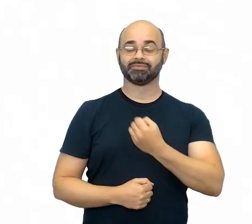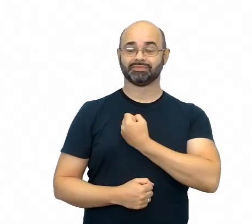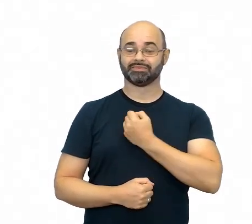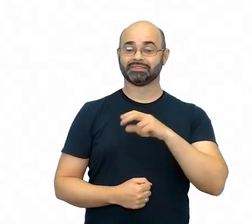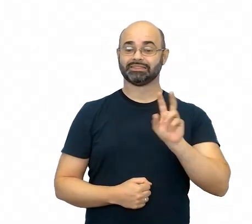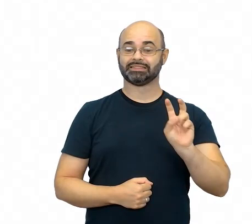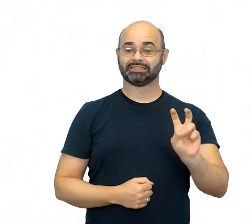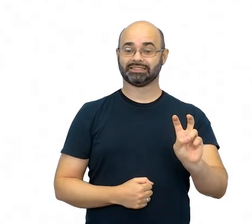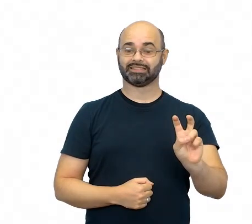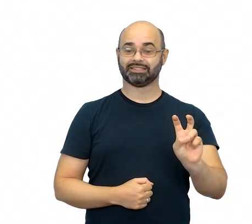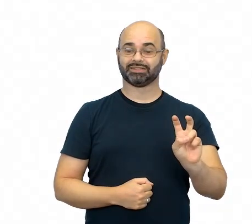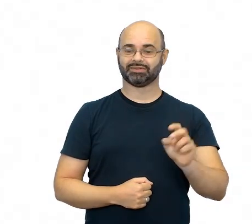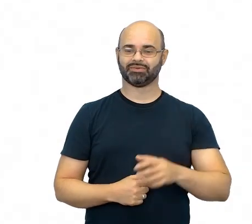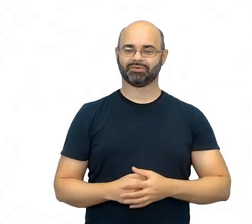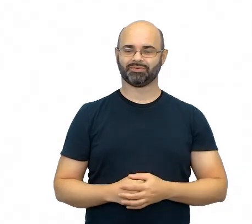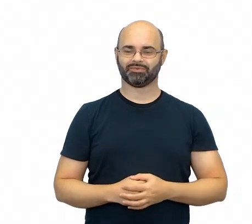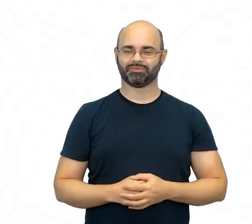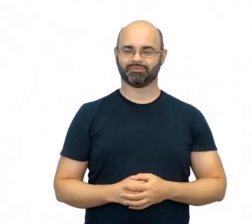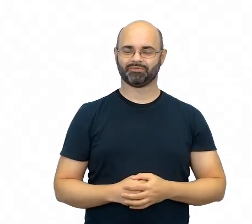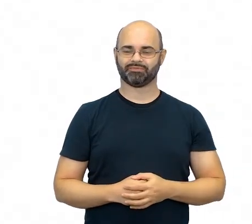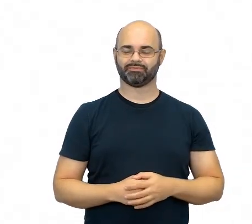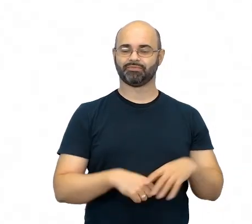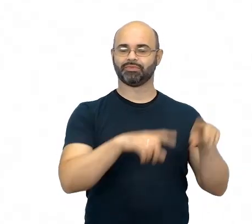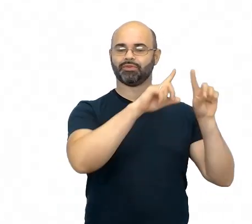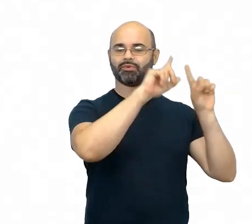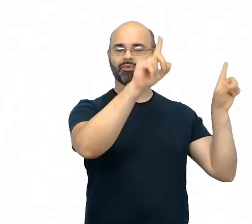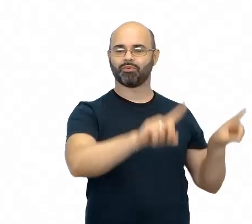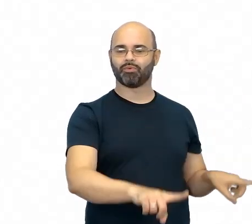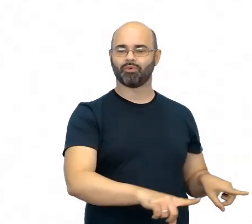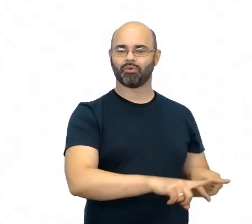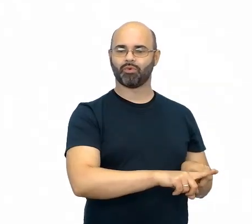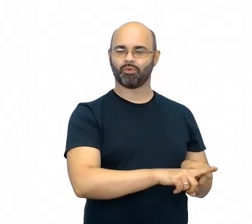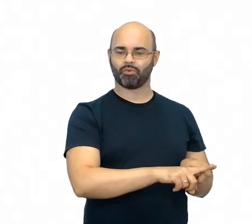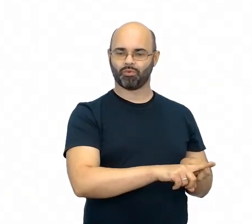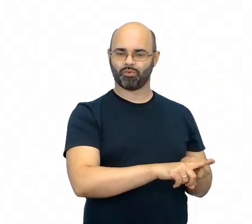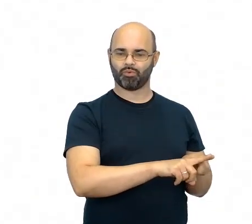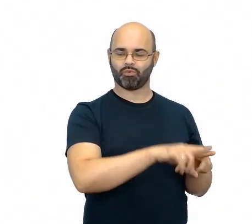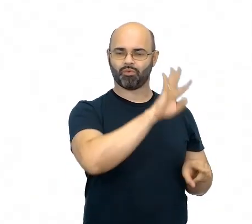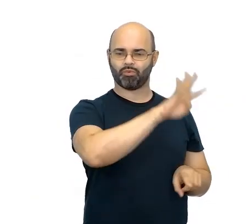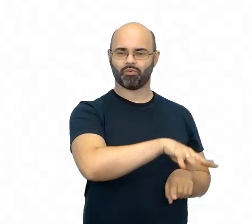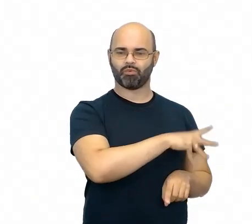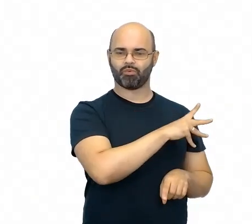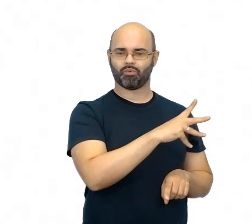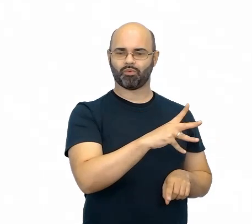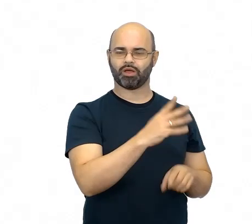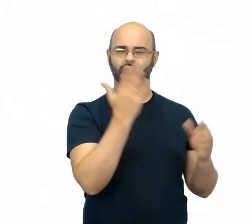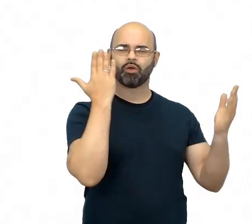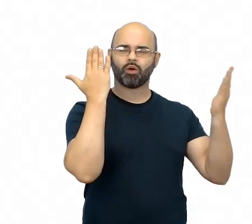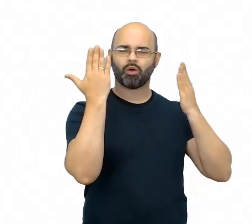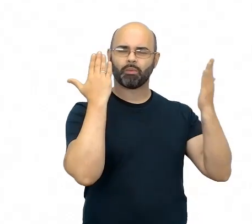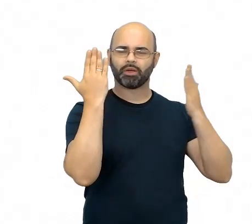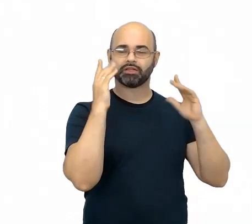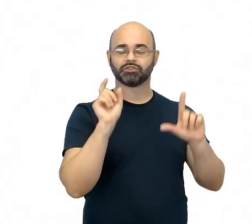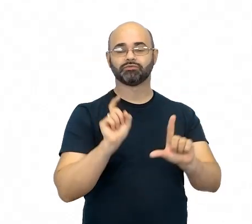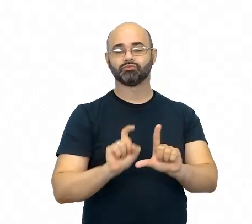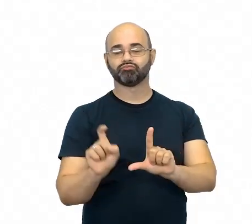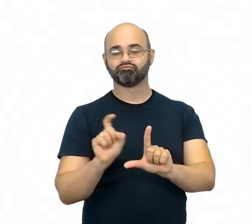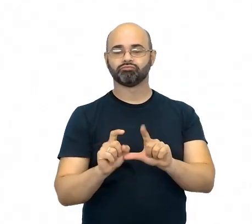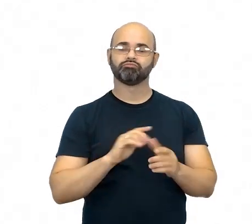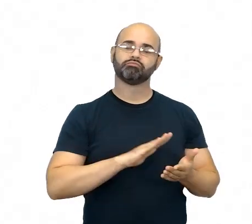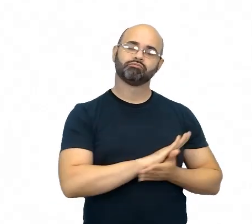completar um quadro comparativo entre jornais impressos e online. Nessa atividade